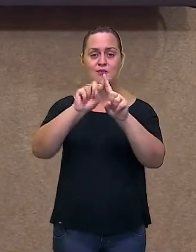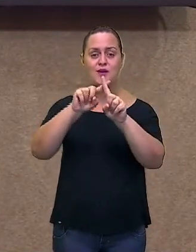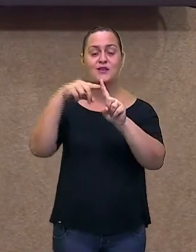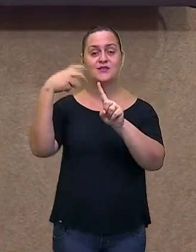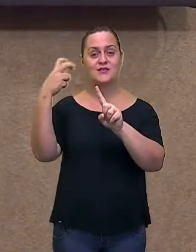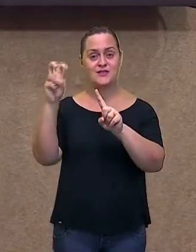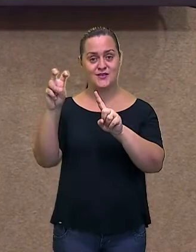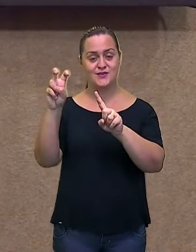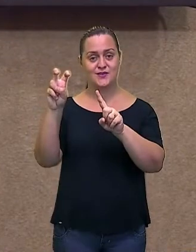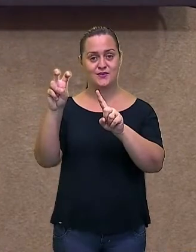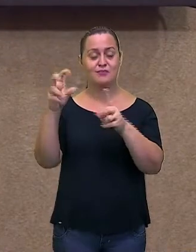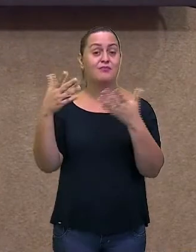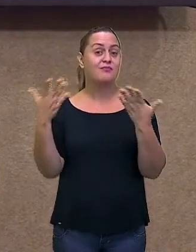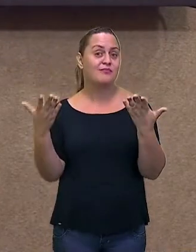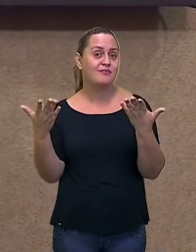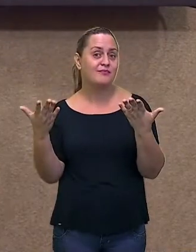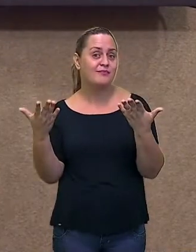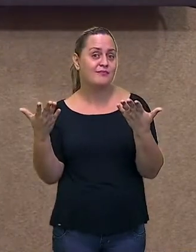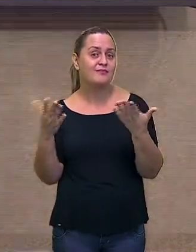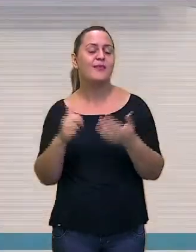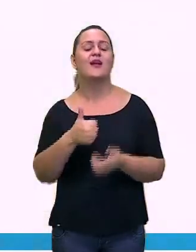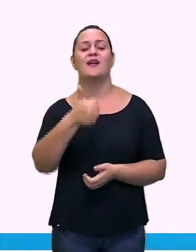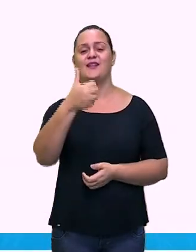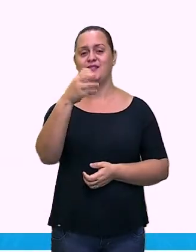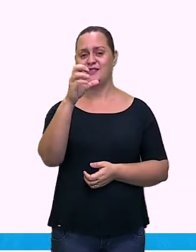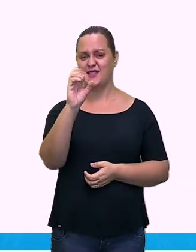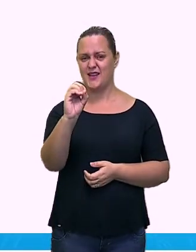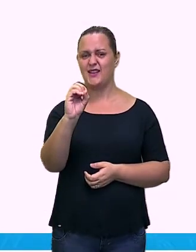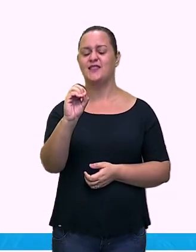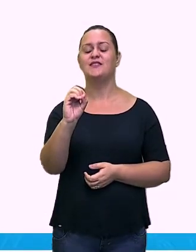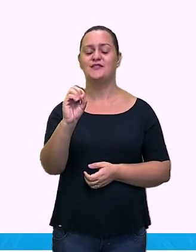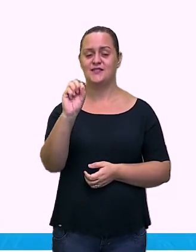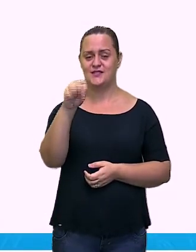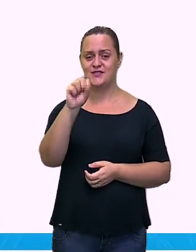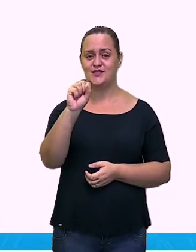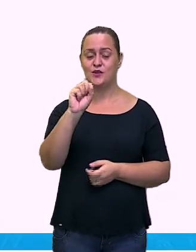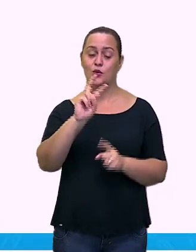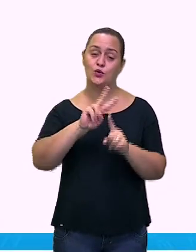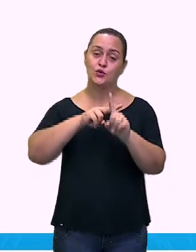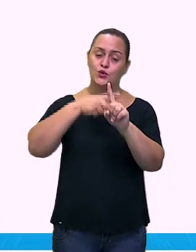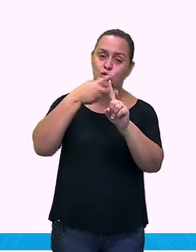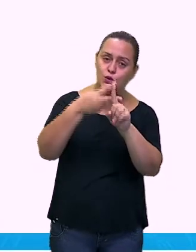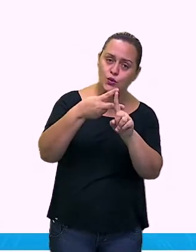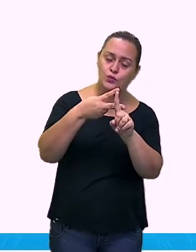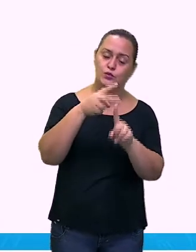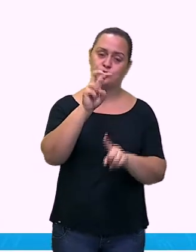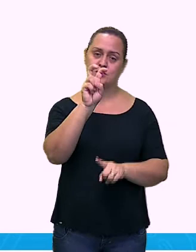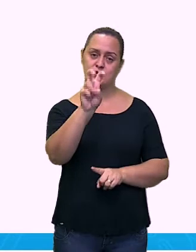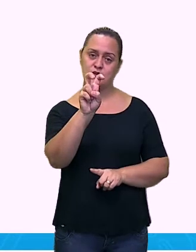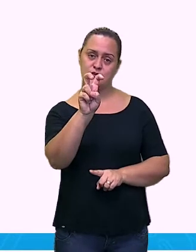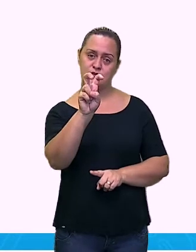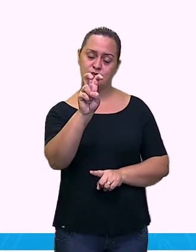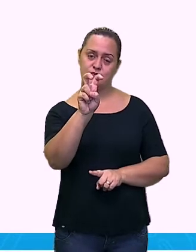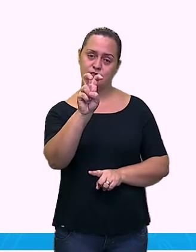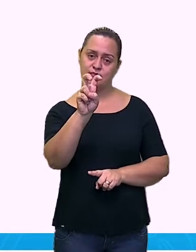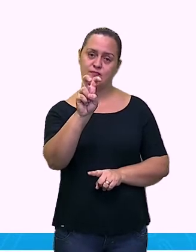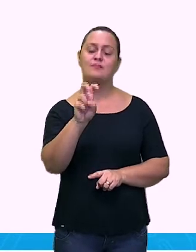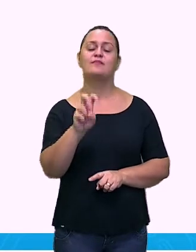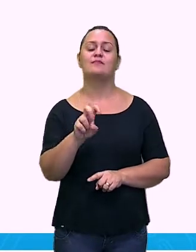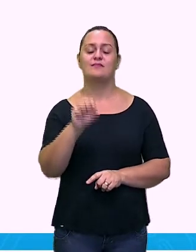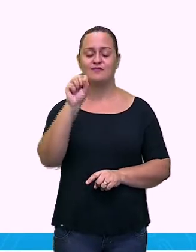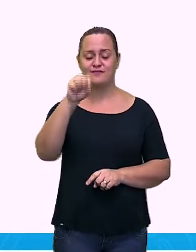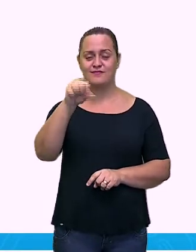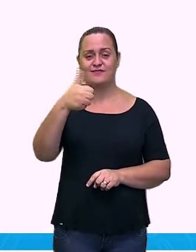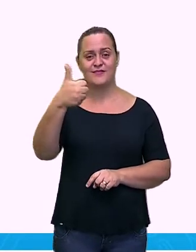fazer assim 5 + 5 10 então o dobro de 5 e são